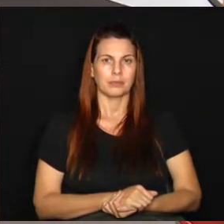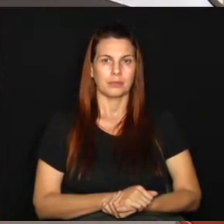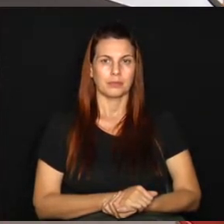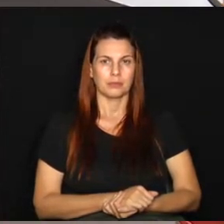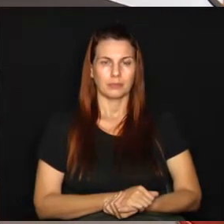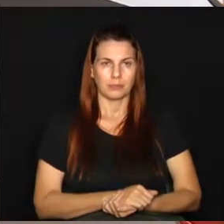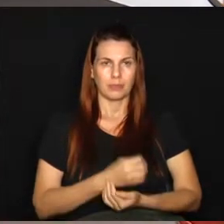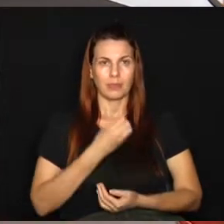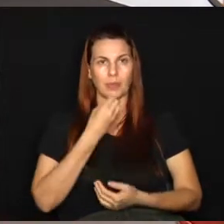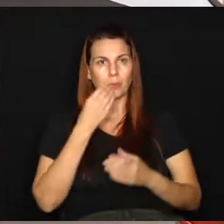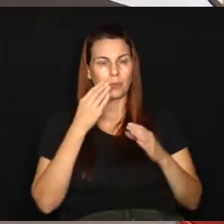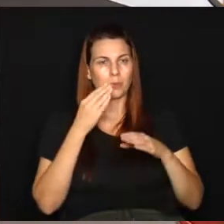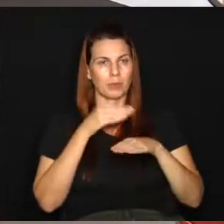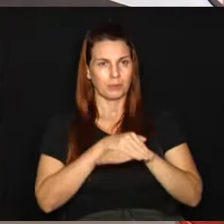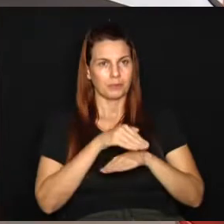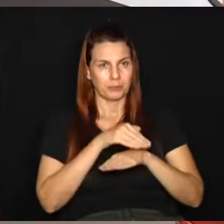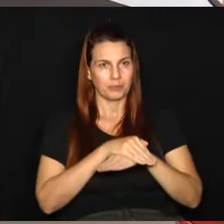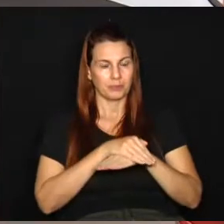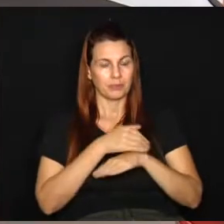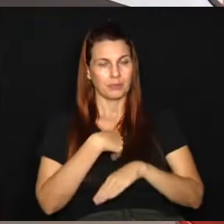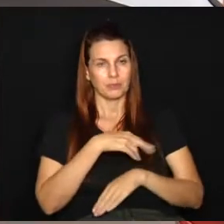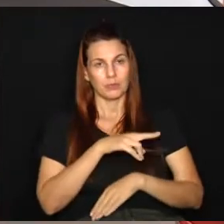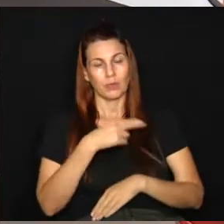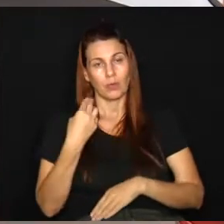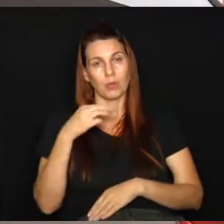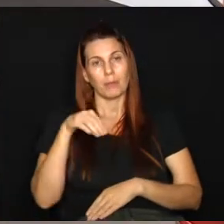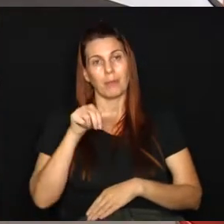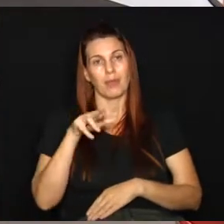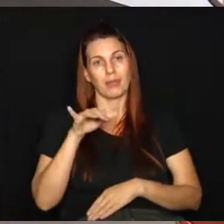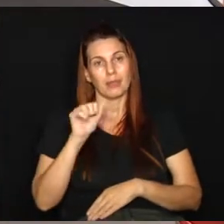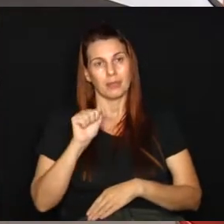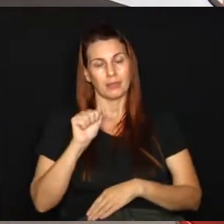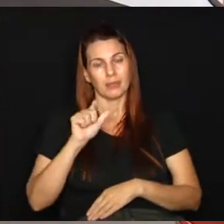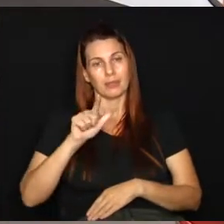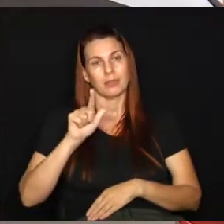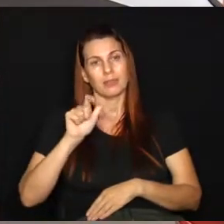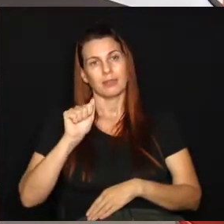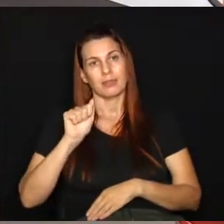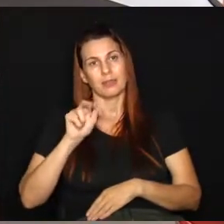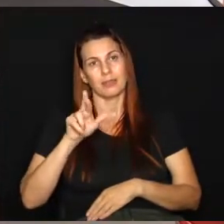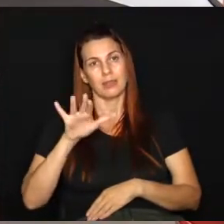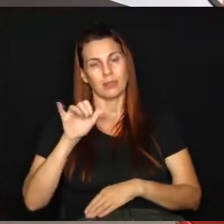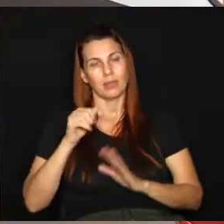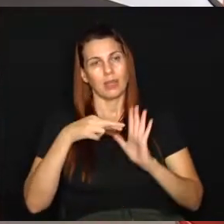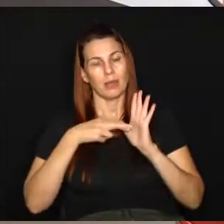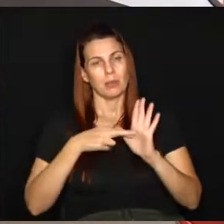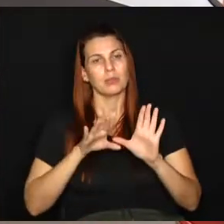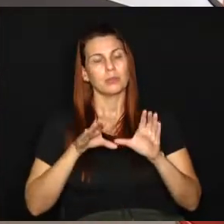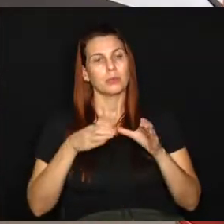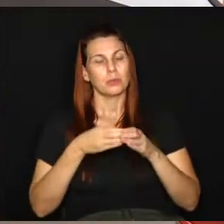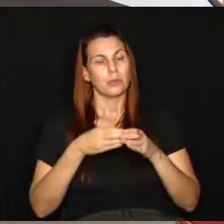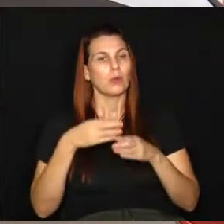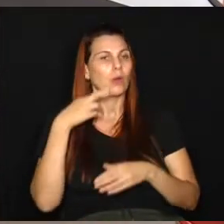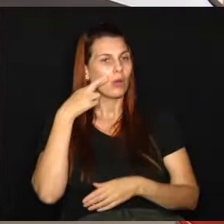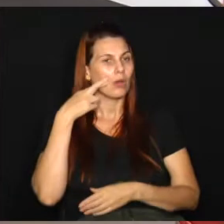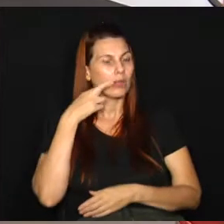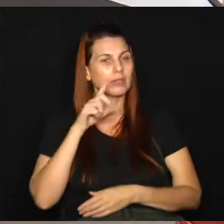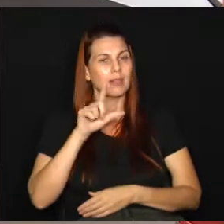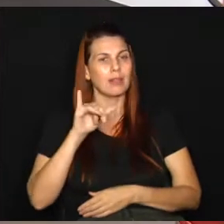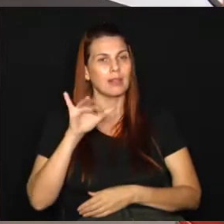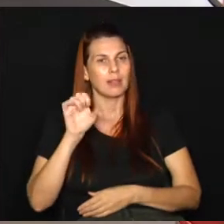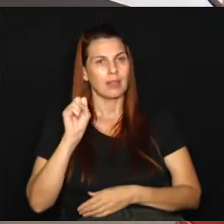Boa noite. Meu nome é Maria Laura, eu estou representando o coletivo Rosa Lilás, daqui de